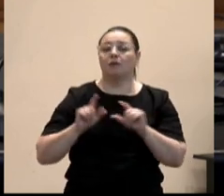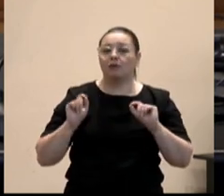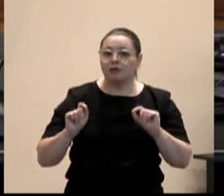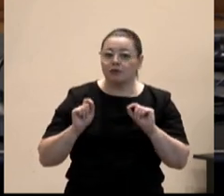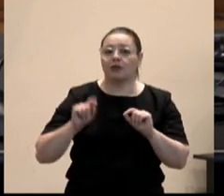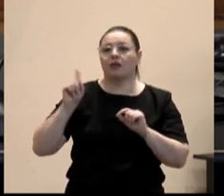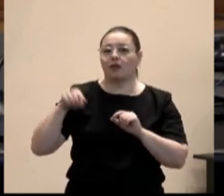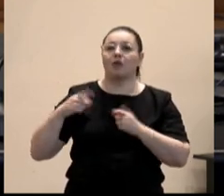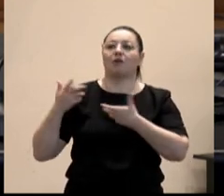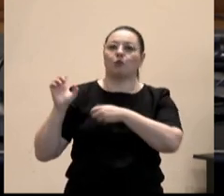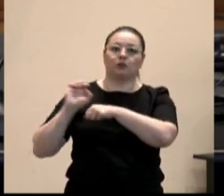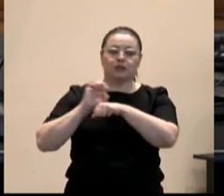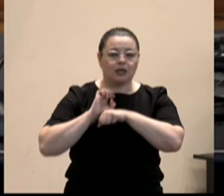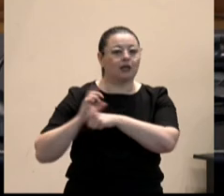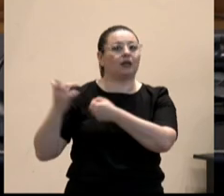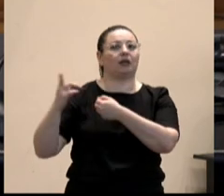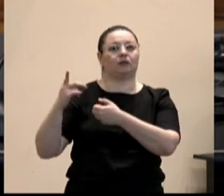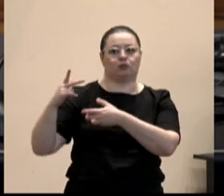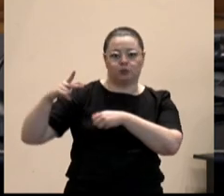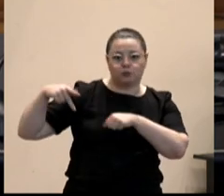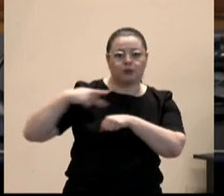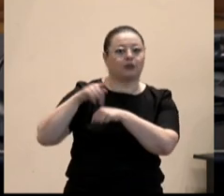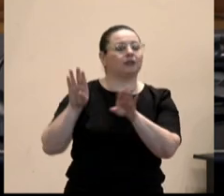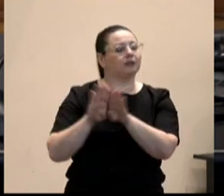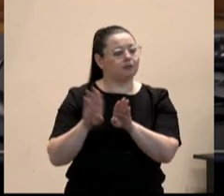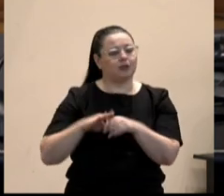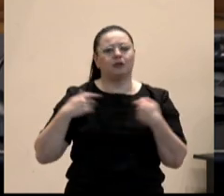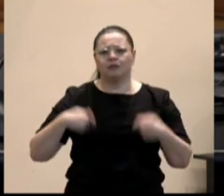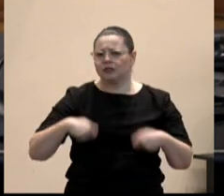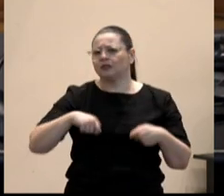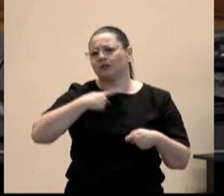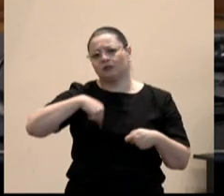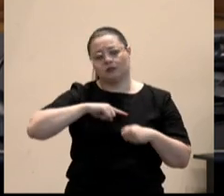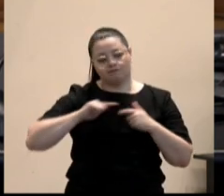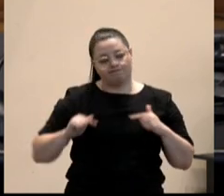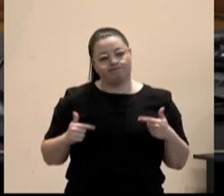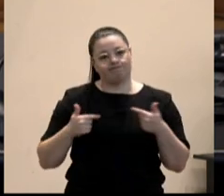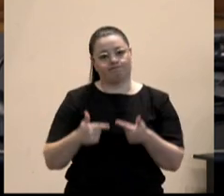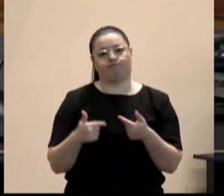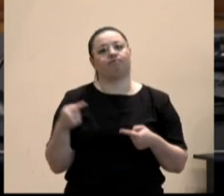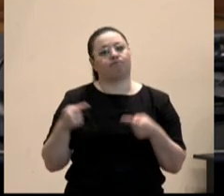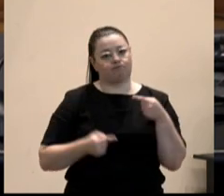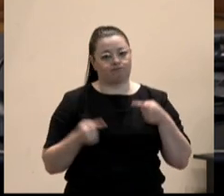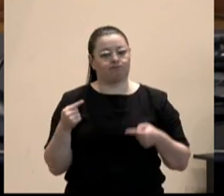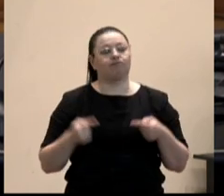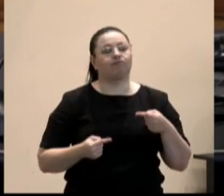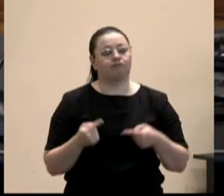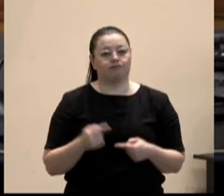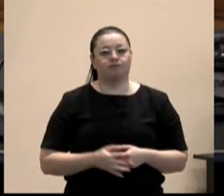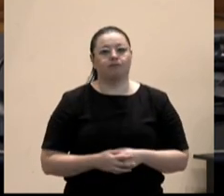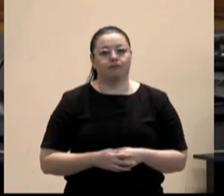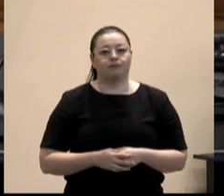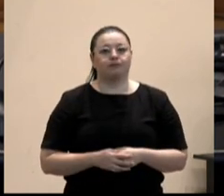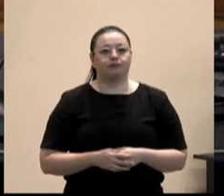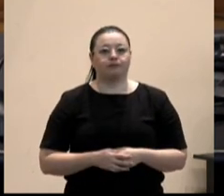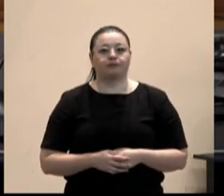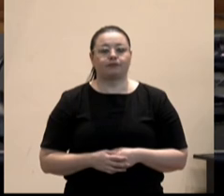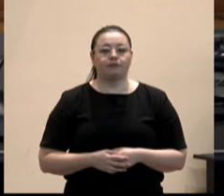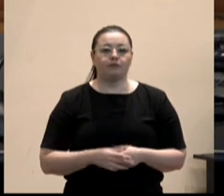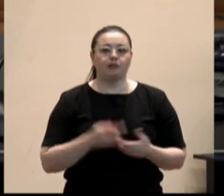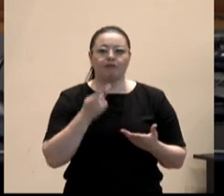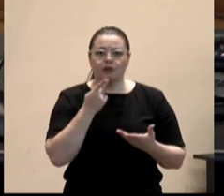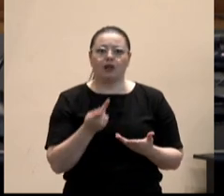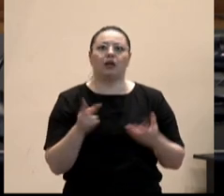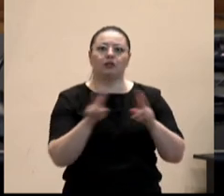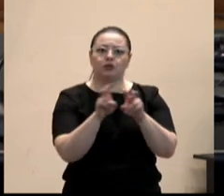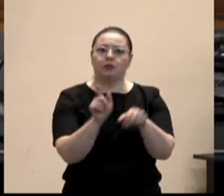Estados também, e a gente precisa enfrentar esse debate. Tá? Bom, falar de gestão